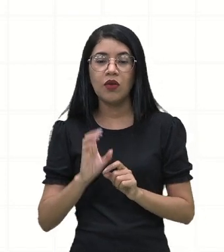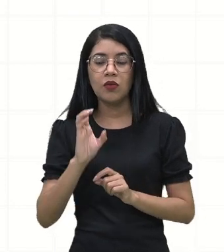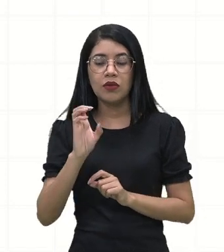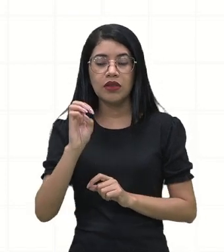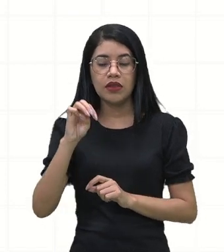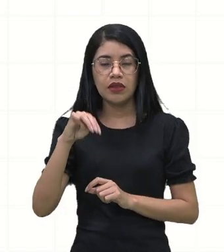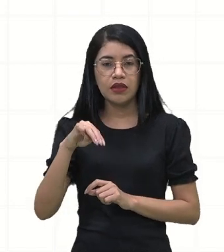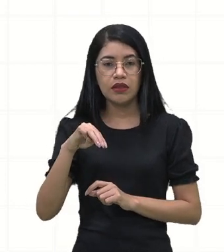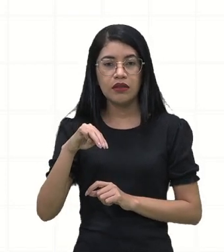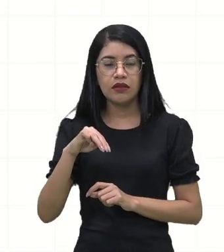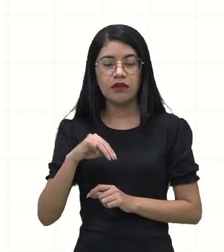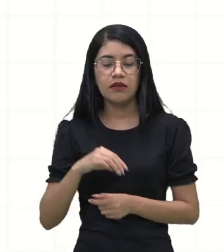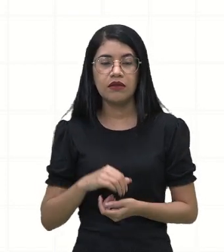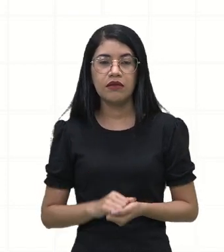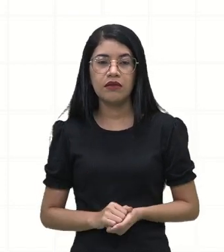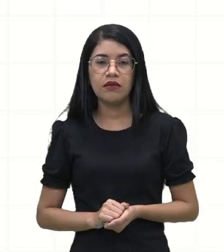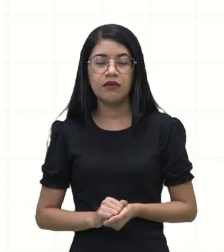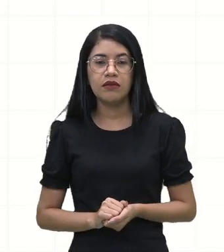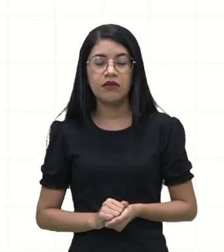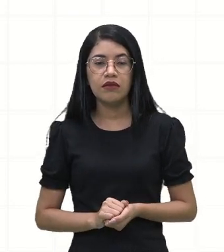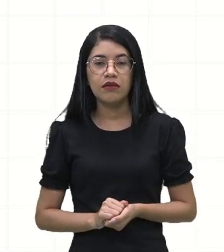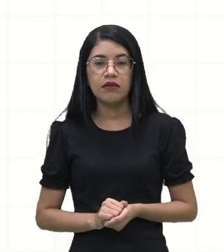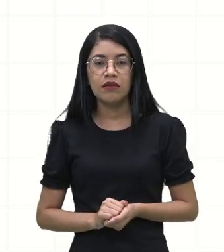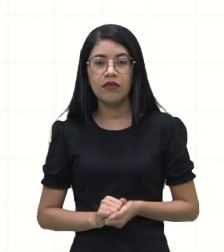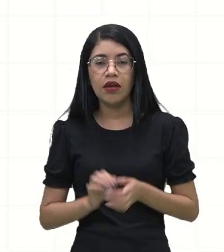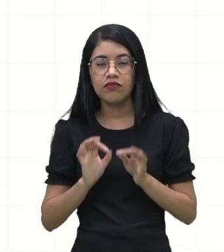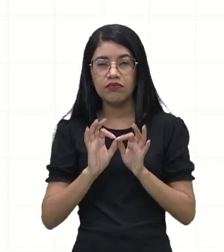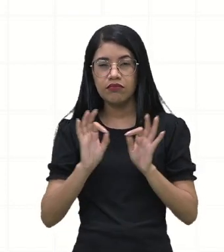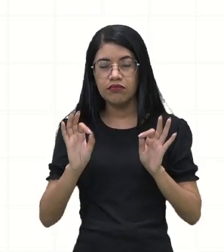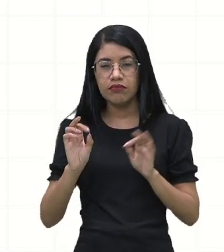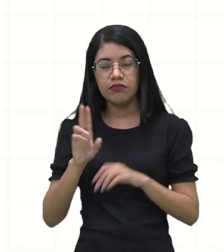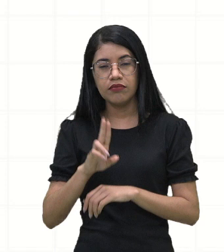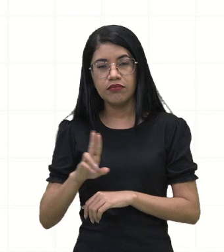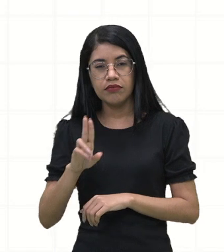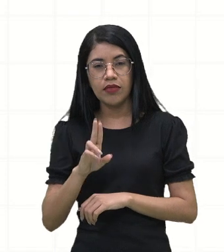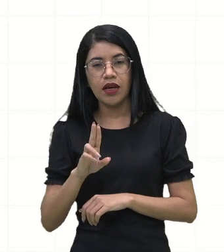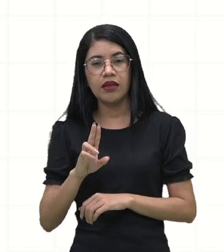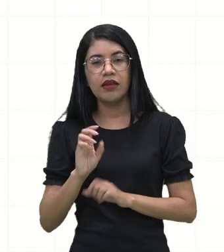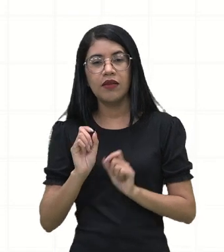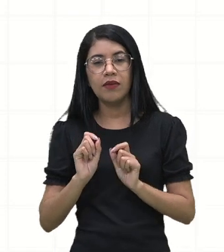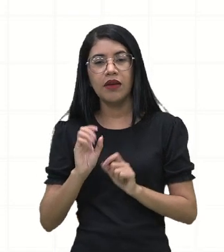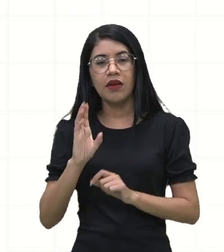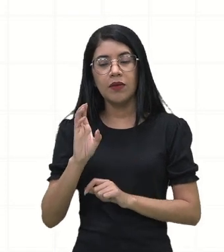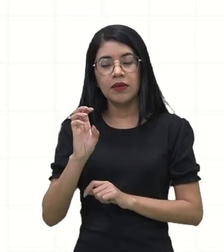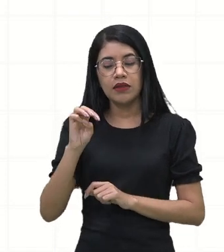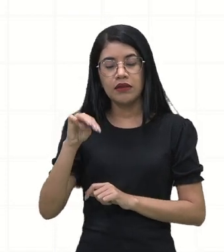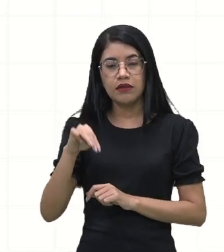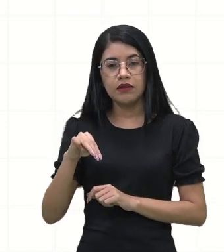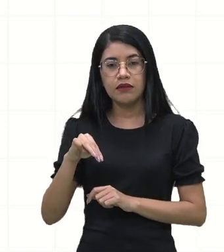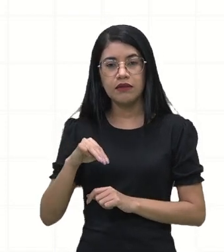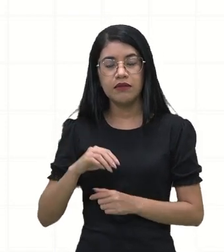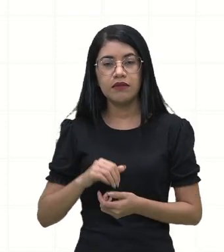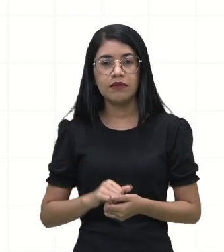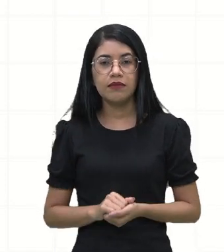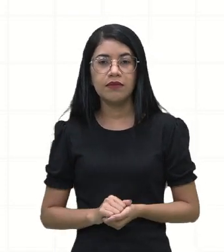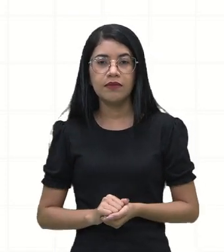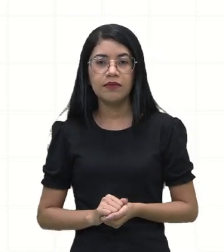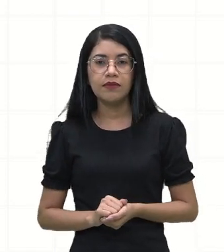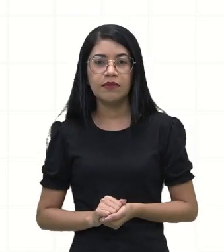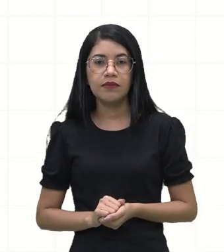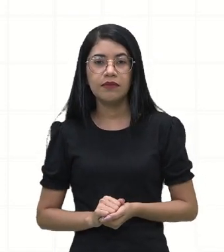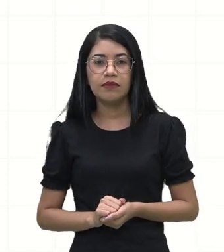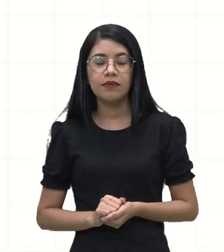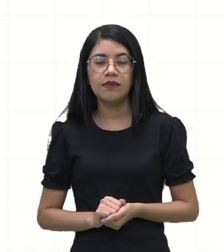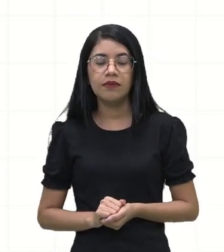medida. 60, estamos falando aqui de uma medida, tá? De comprimento. Então, nós temos que ter a unidade dessa